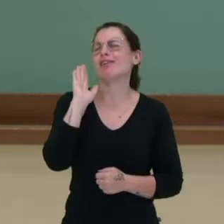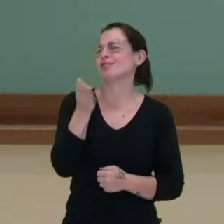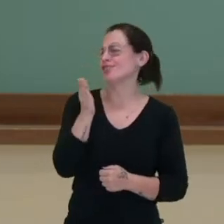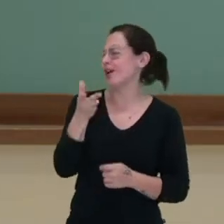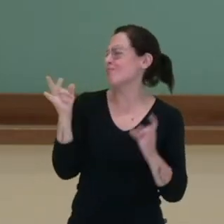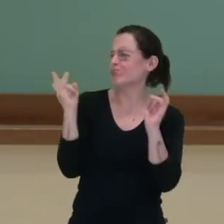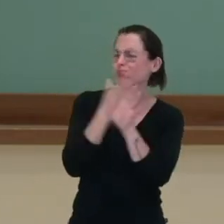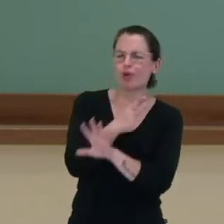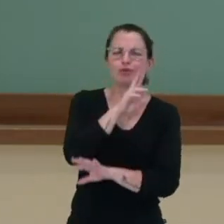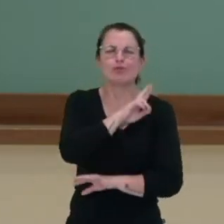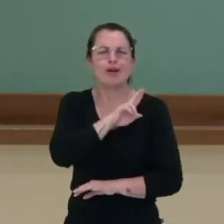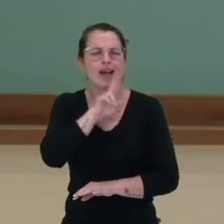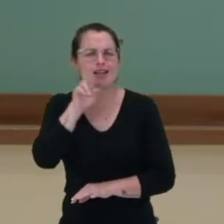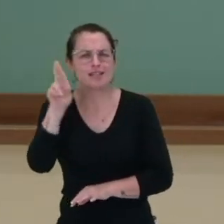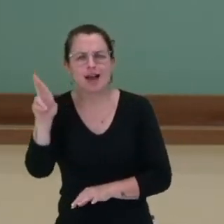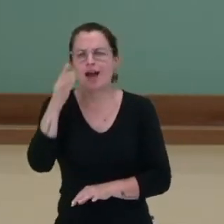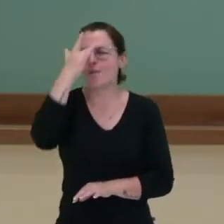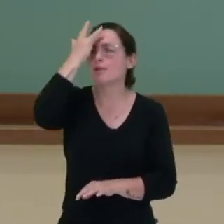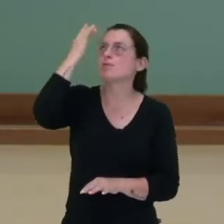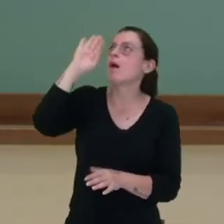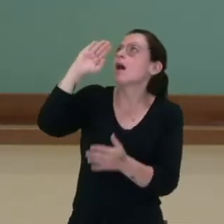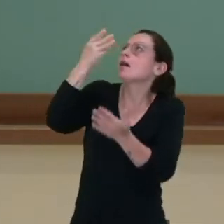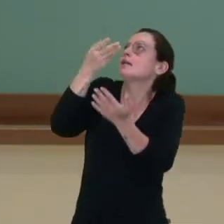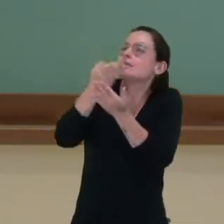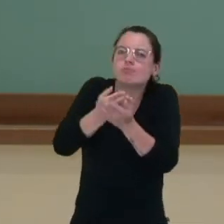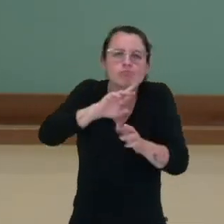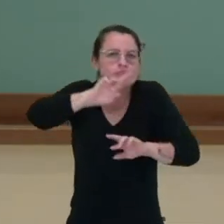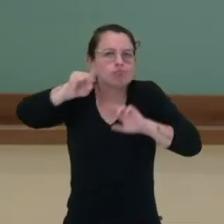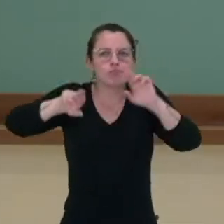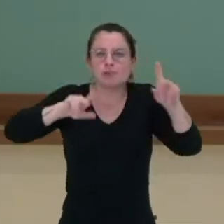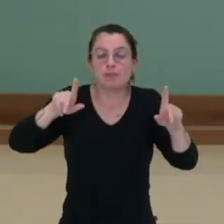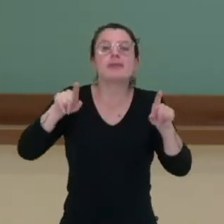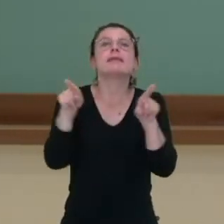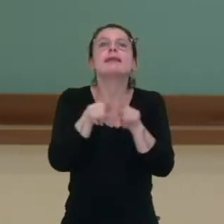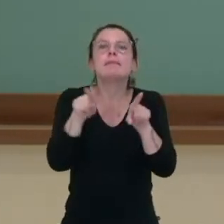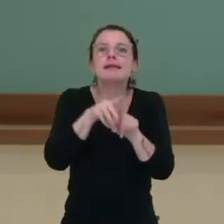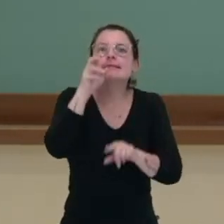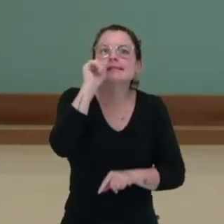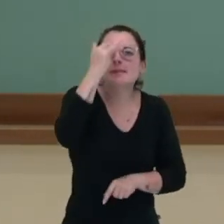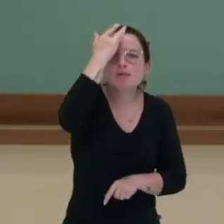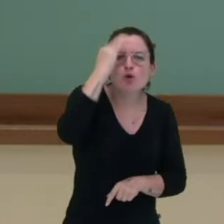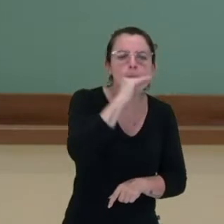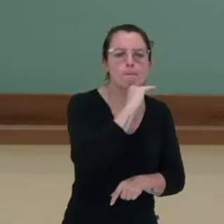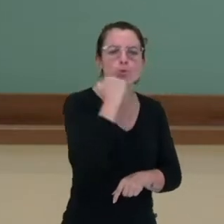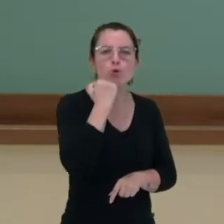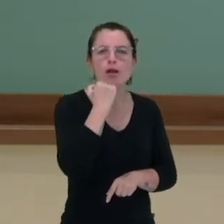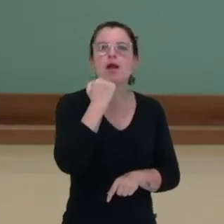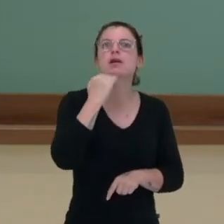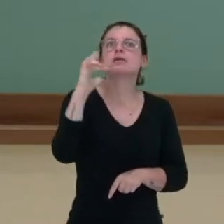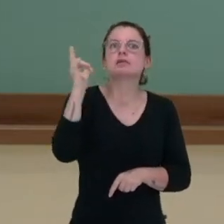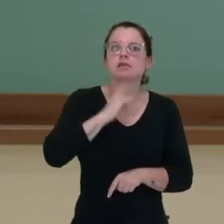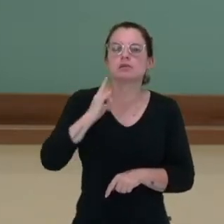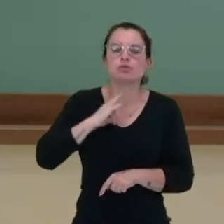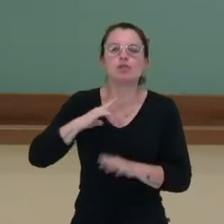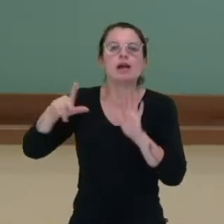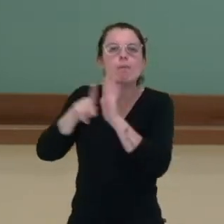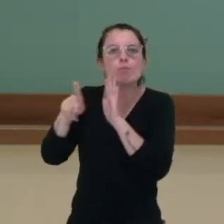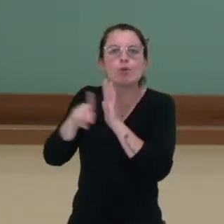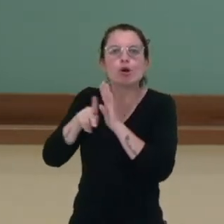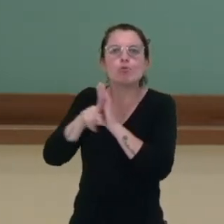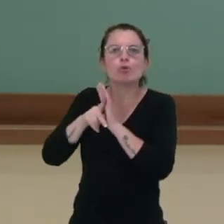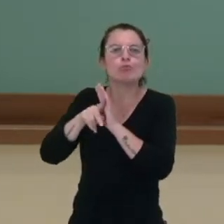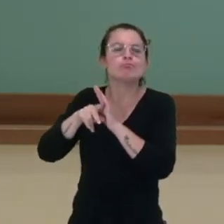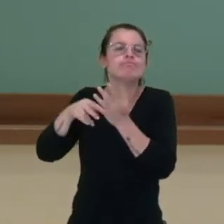do sobrenatural, dos ritos fúnebres que foram sendo criados, Então percebam que nós vamos ter